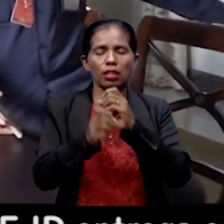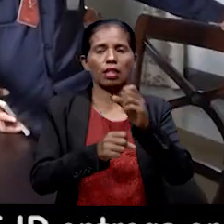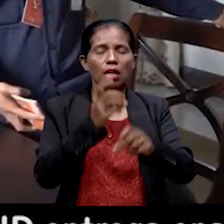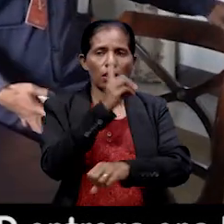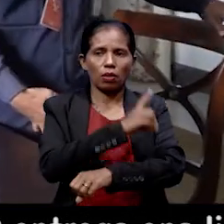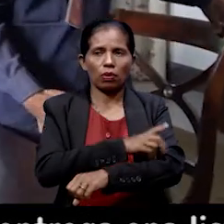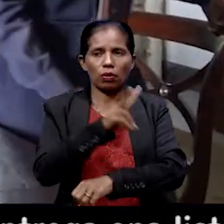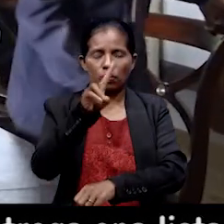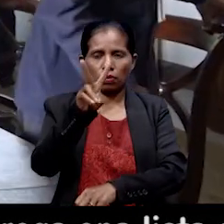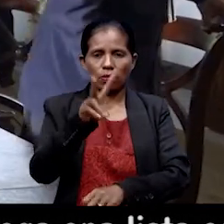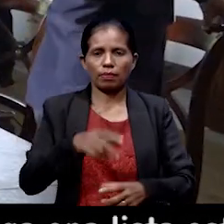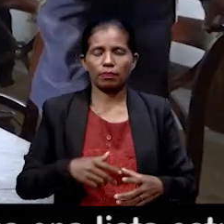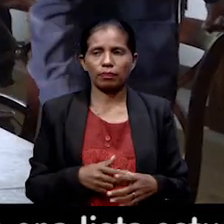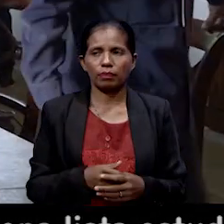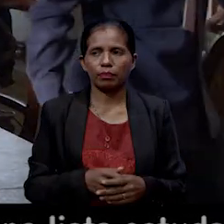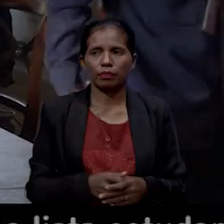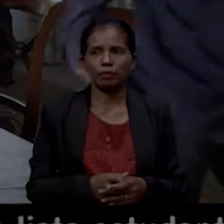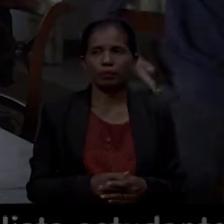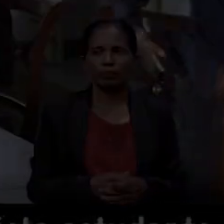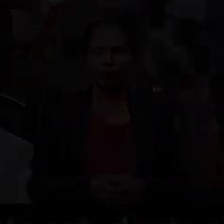Vanessa Cunhalves Aniceto Leite GMN